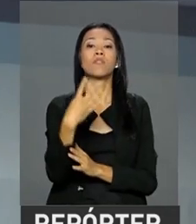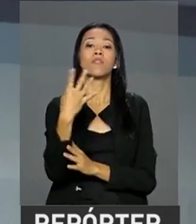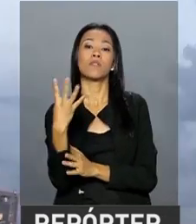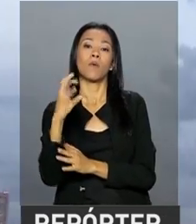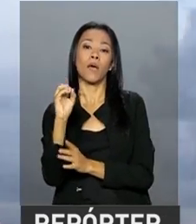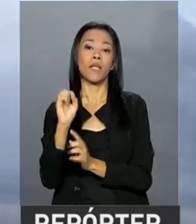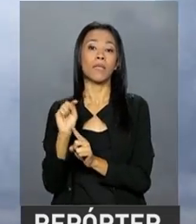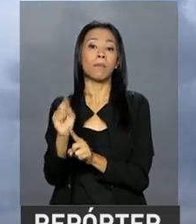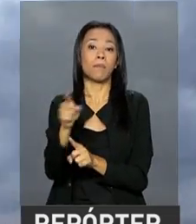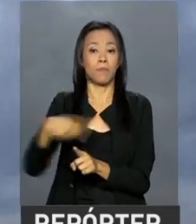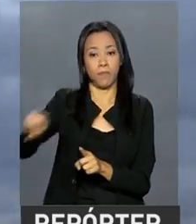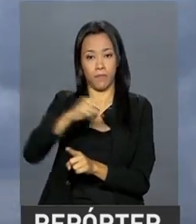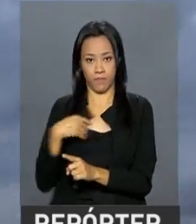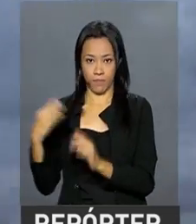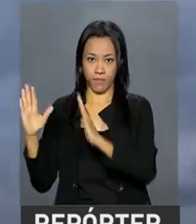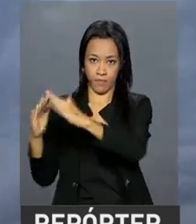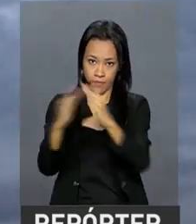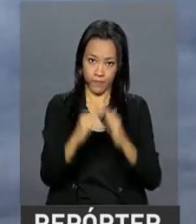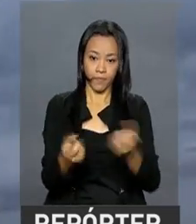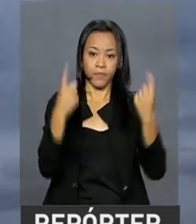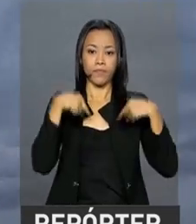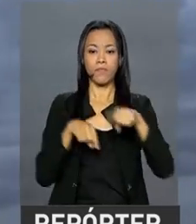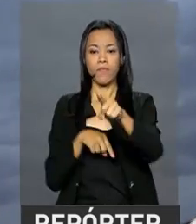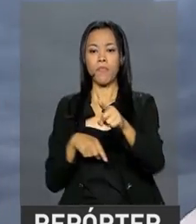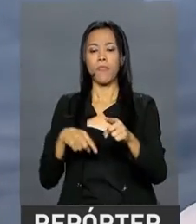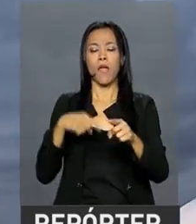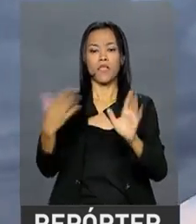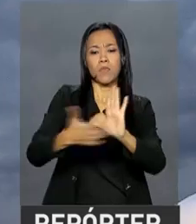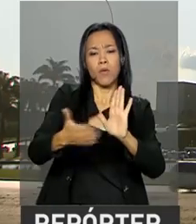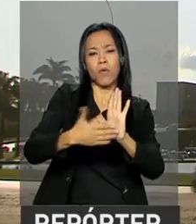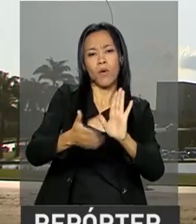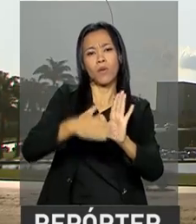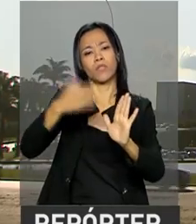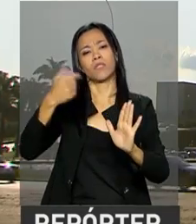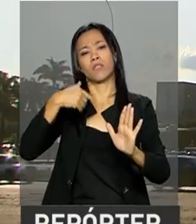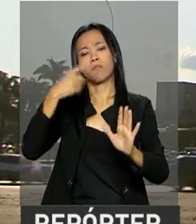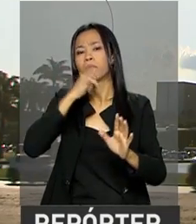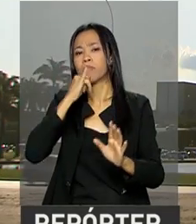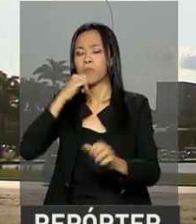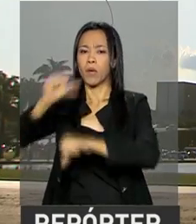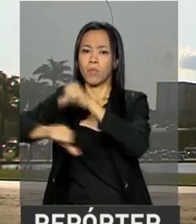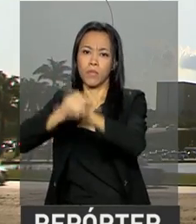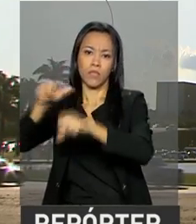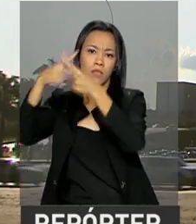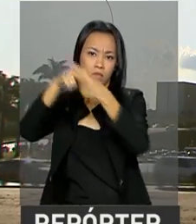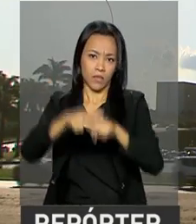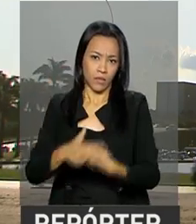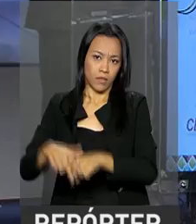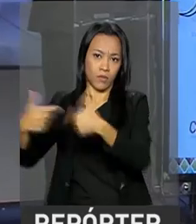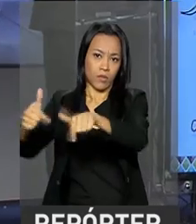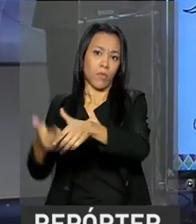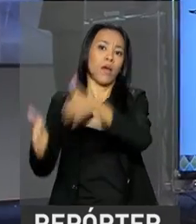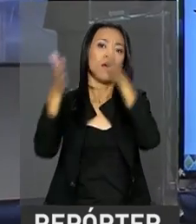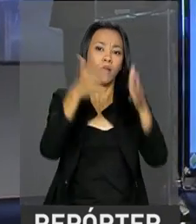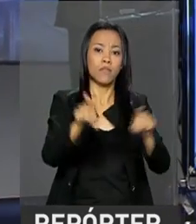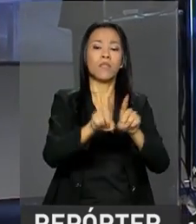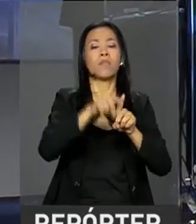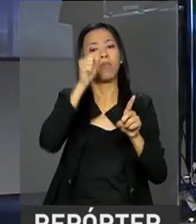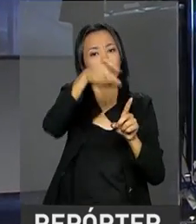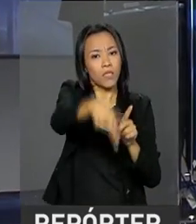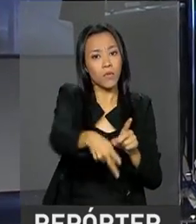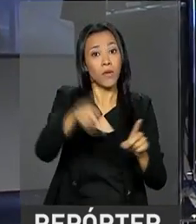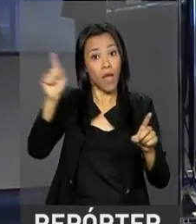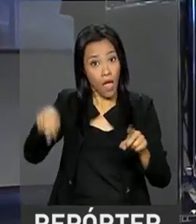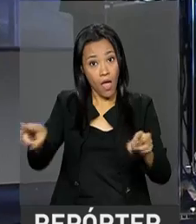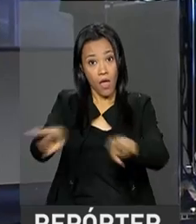unidades As Reformas em tramitação no Congresso como a modernização trabalhista e a reforma previdenciária são outros